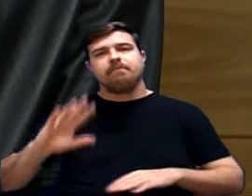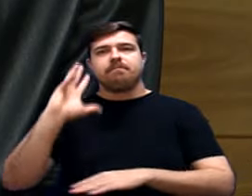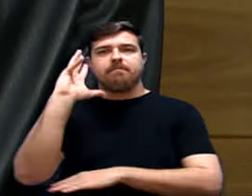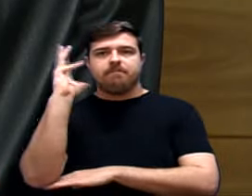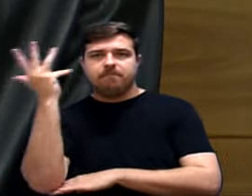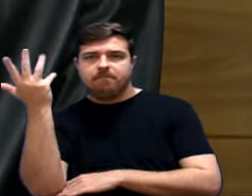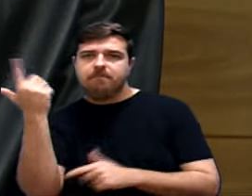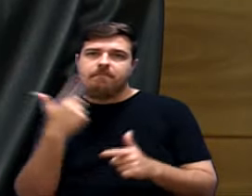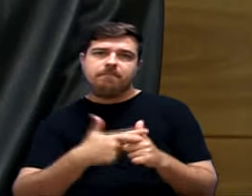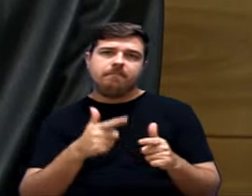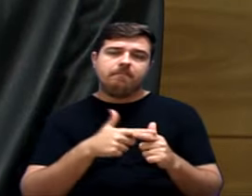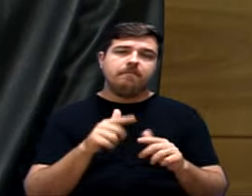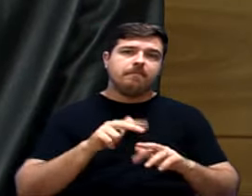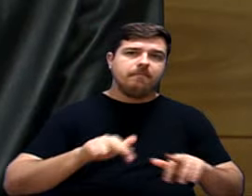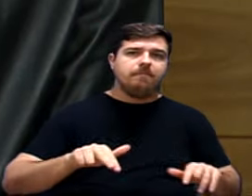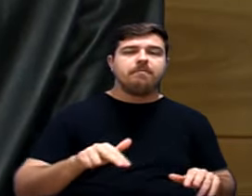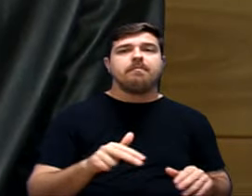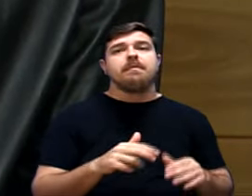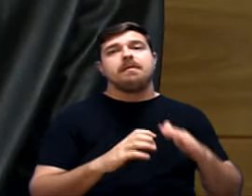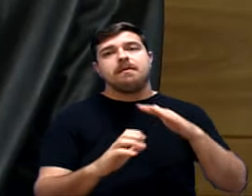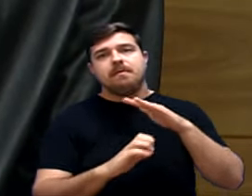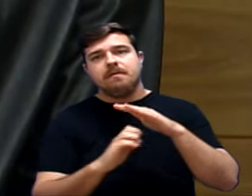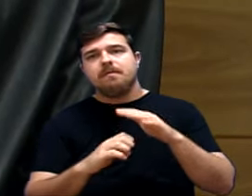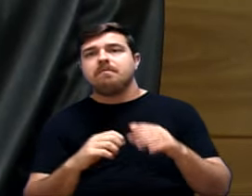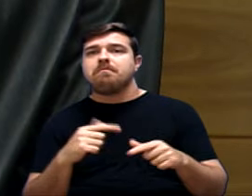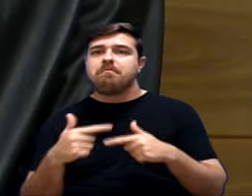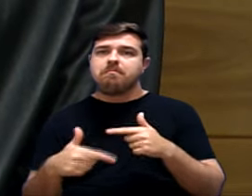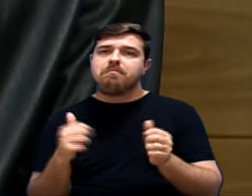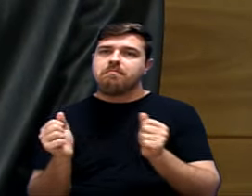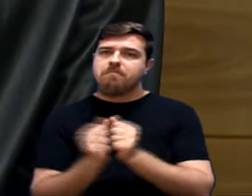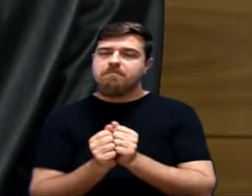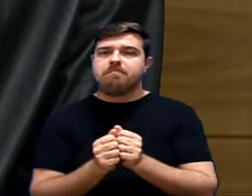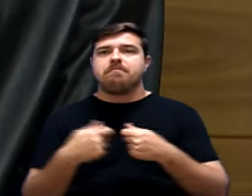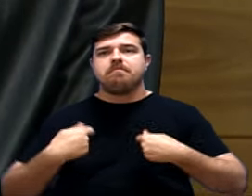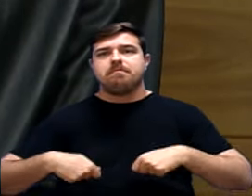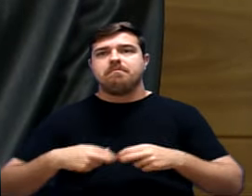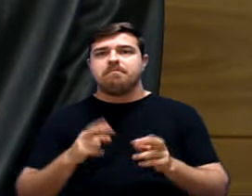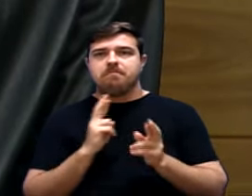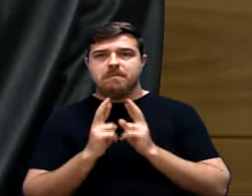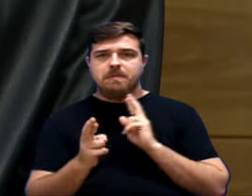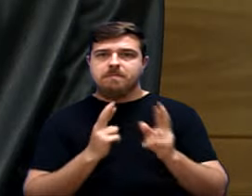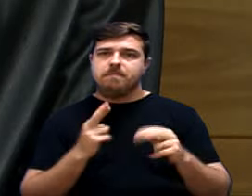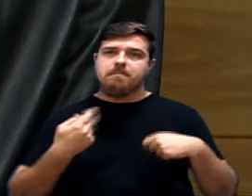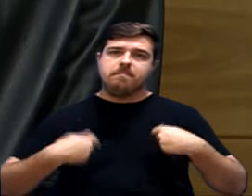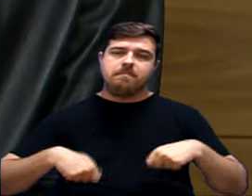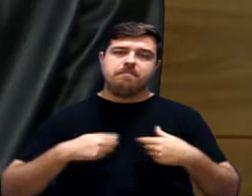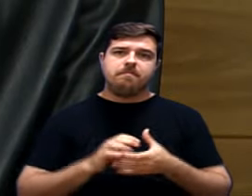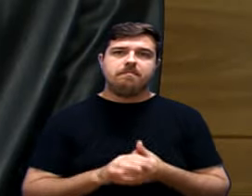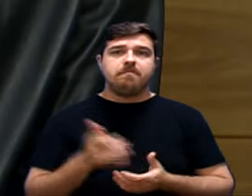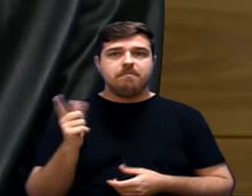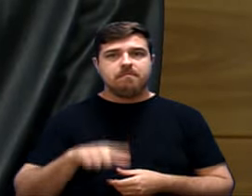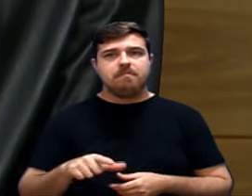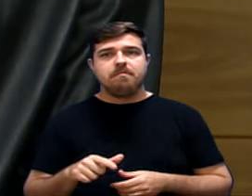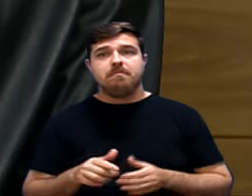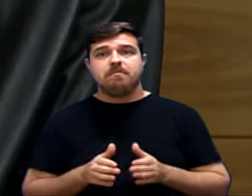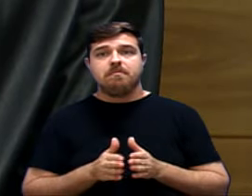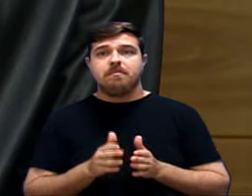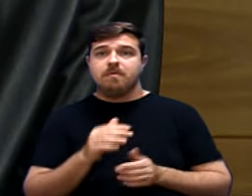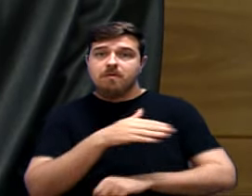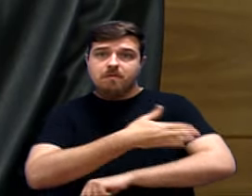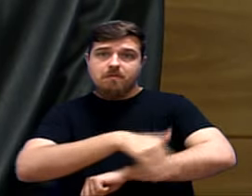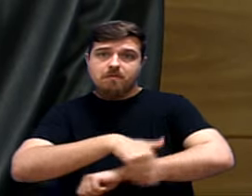problema também da intervenção que a gente tem que fazer ali na na na na Raposo Tavares com relação a novas